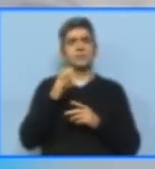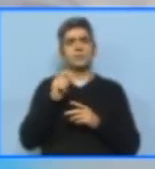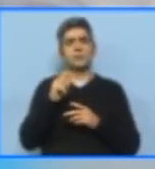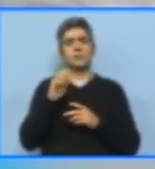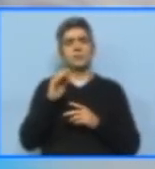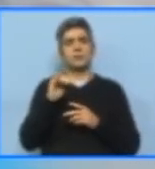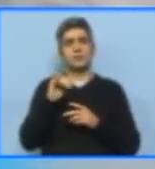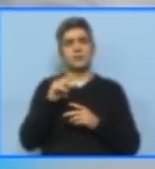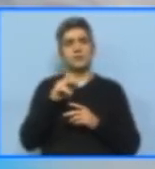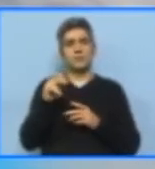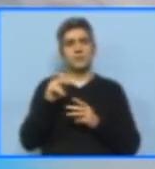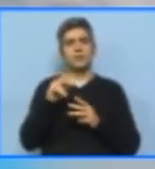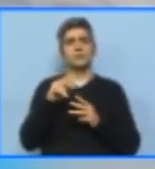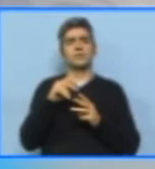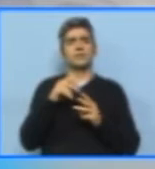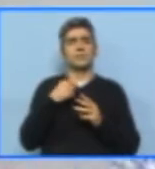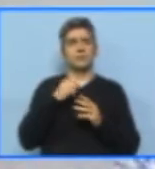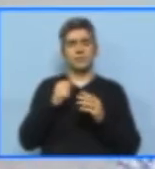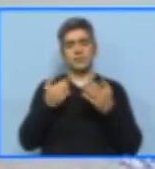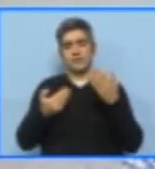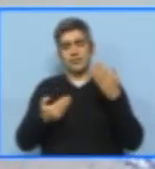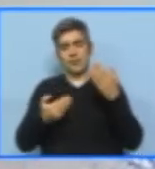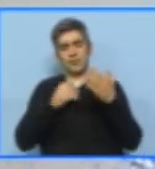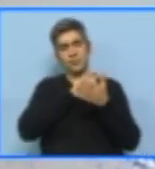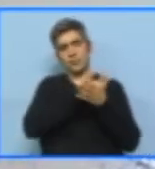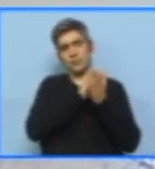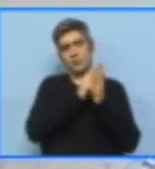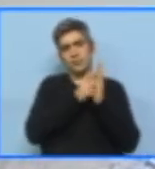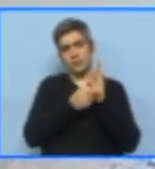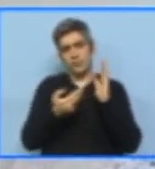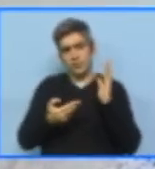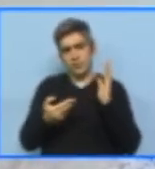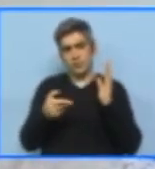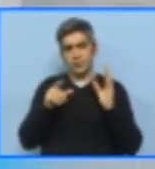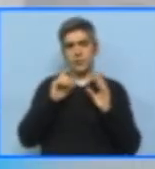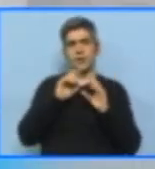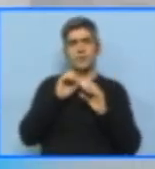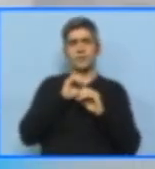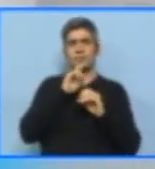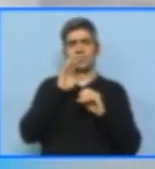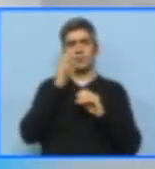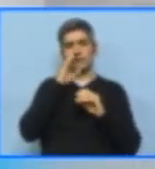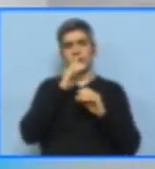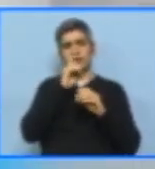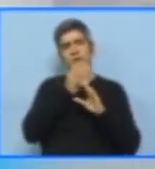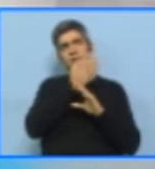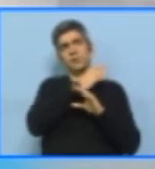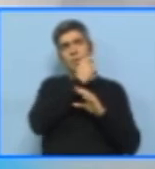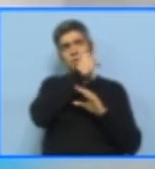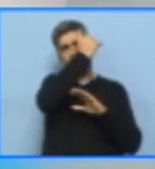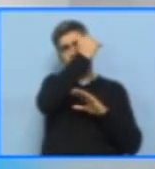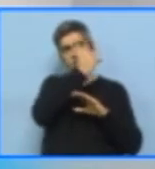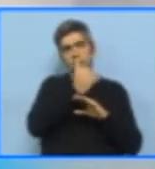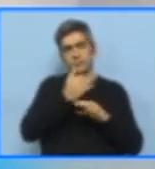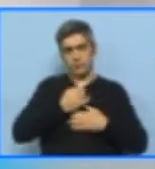Tomás Correia e o Monsenhor Lopes da Cruz. Eu sou o 7º e por isso nada disto podia acontecer hoje se estes 6 homens não se